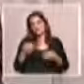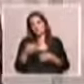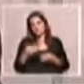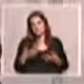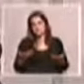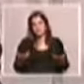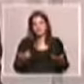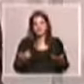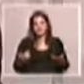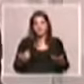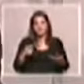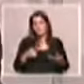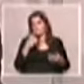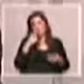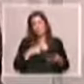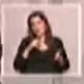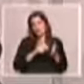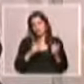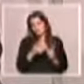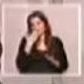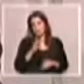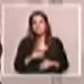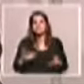Enfim, um erro tecnológico. Uhum.